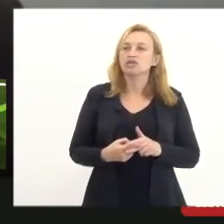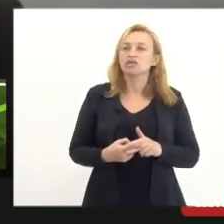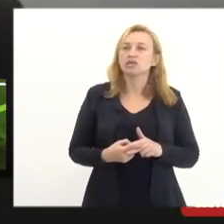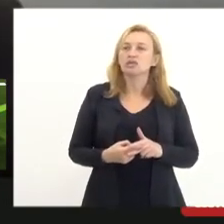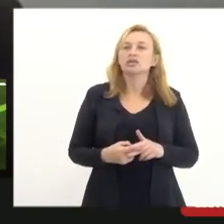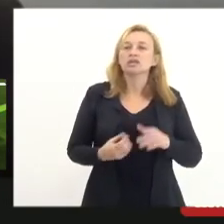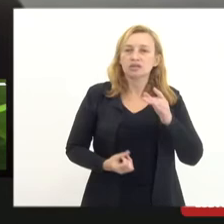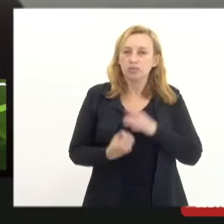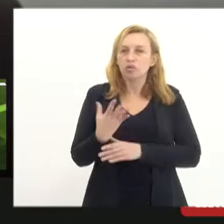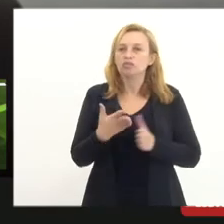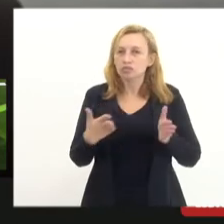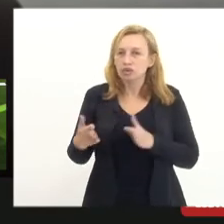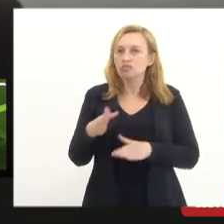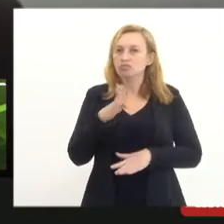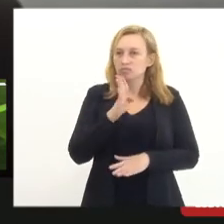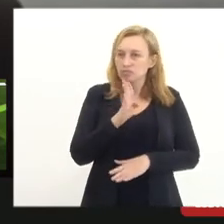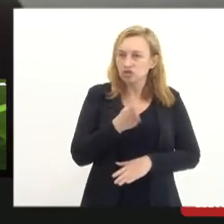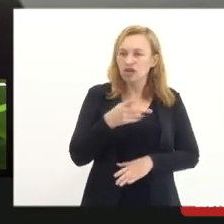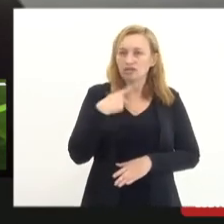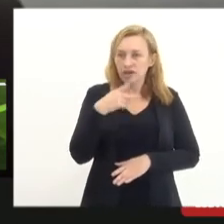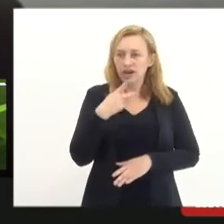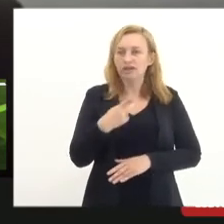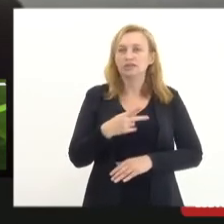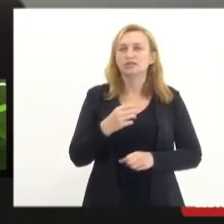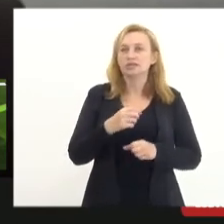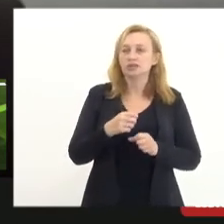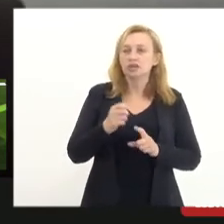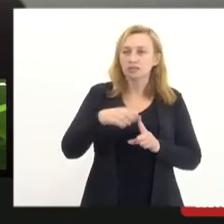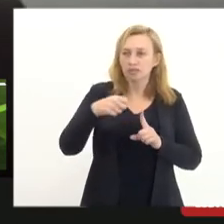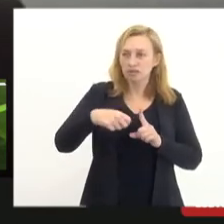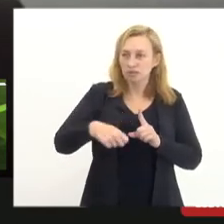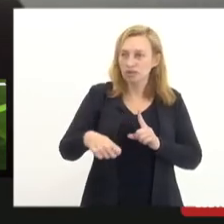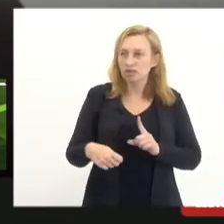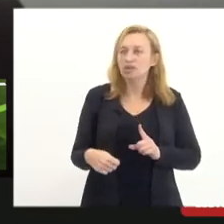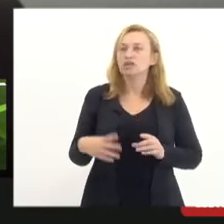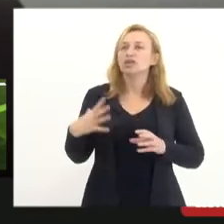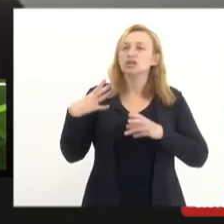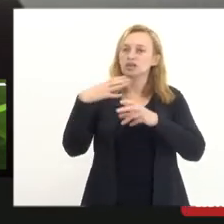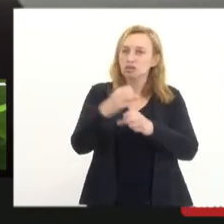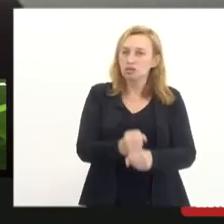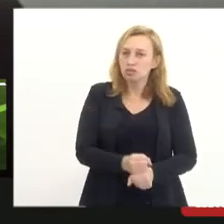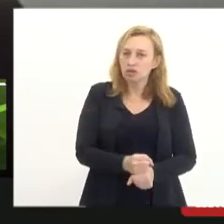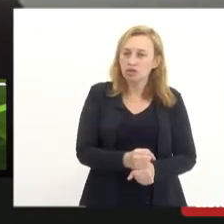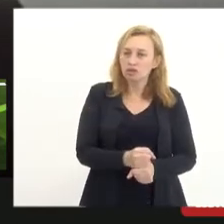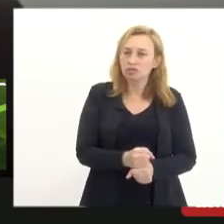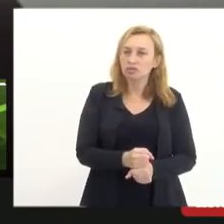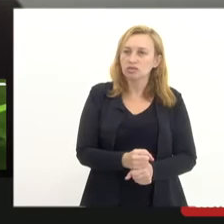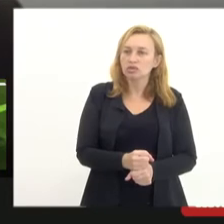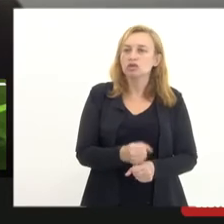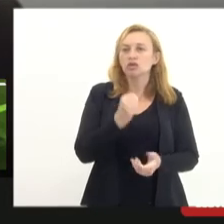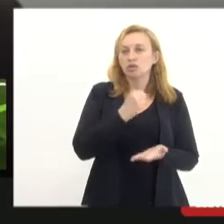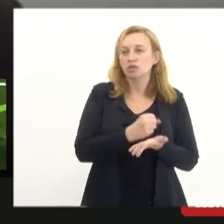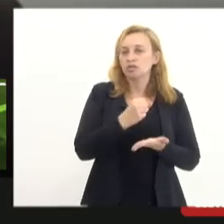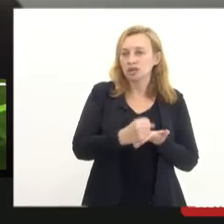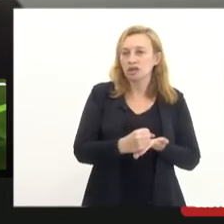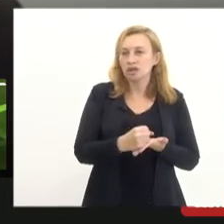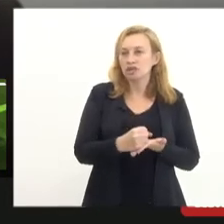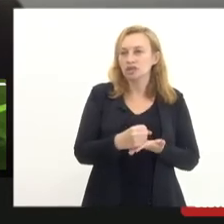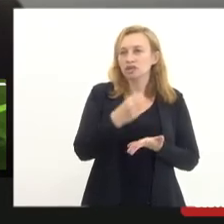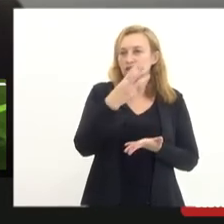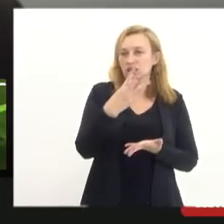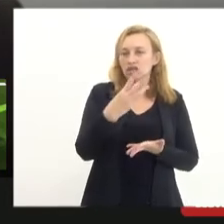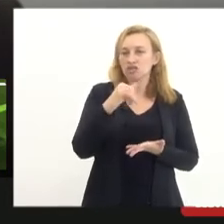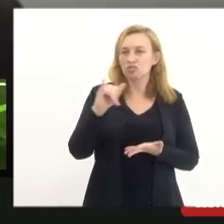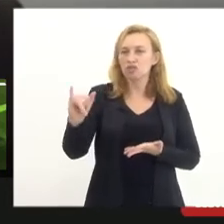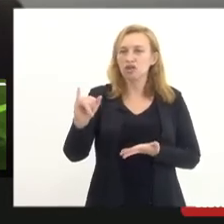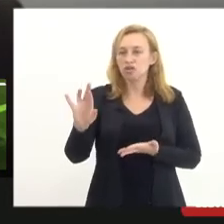dessa produção aí mensalmente, e que soma essa monta de contratos aí de 3